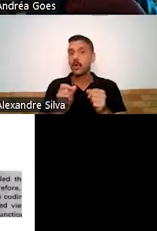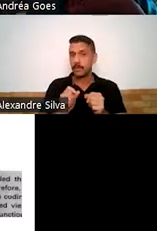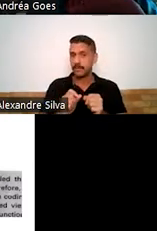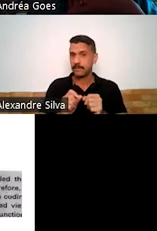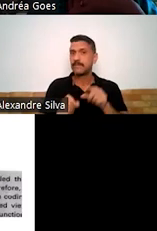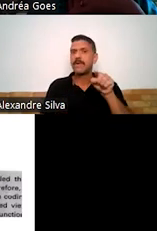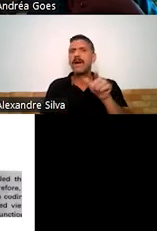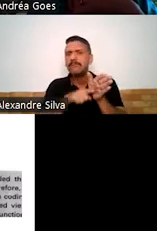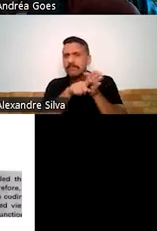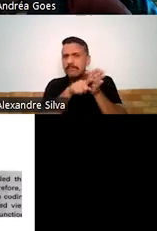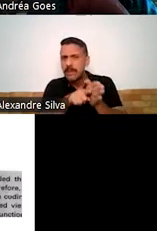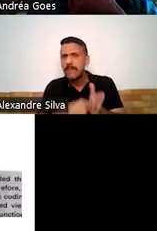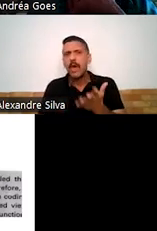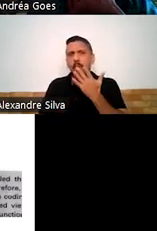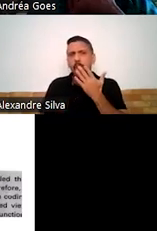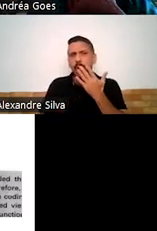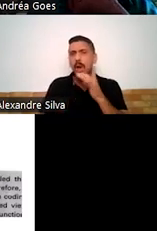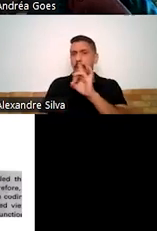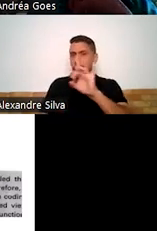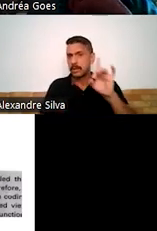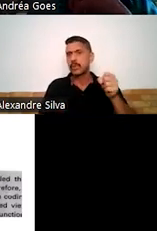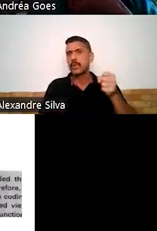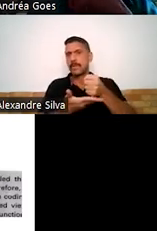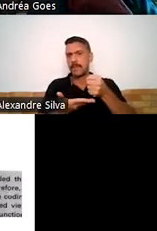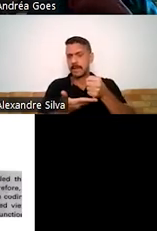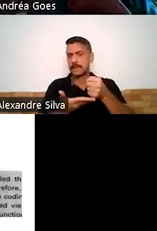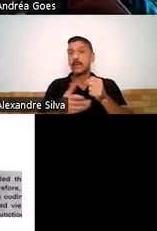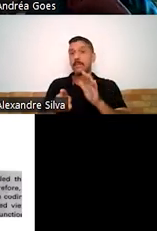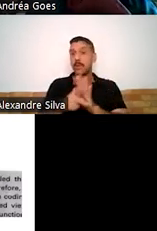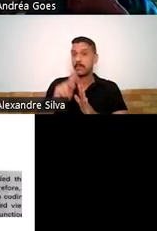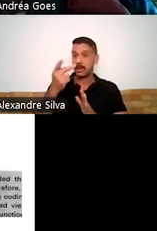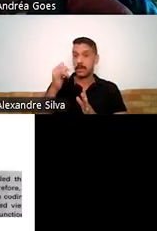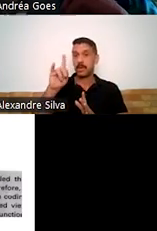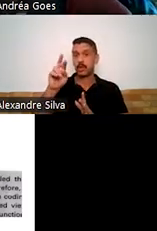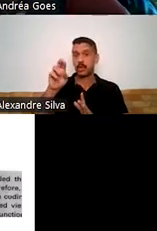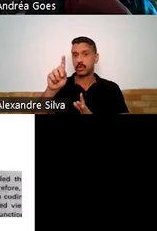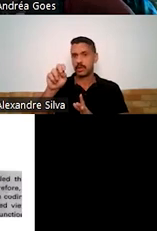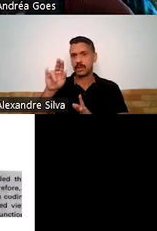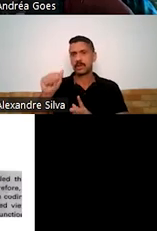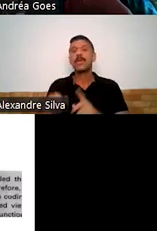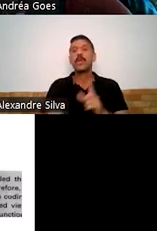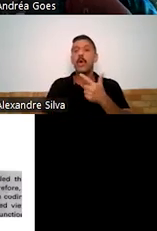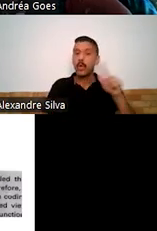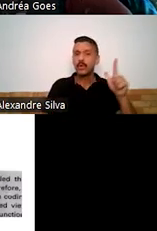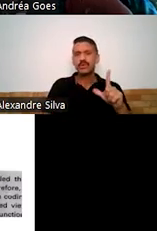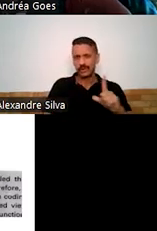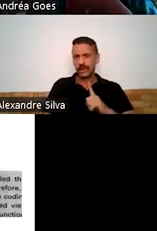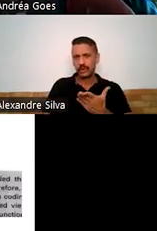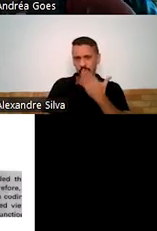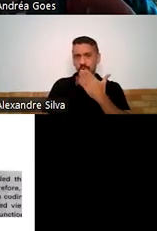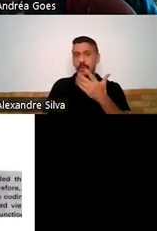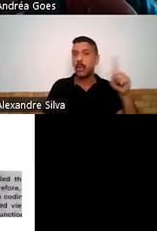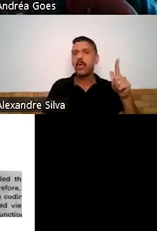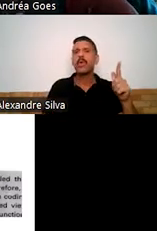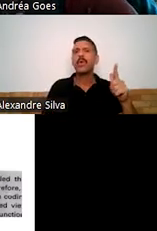gente via, cada cor representa uma base nitrogenada. Hoje em dia a gente já tem o Next Generation Sequencing, e aí a gente tem outros